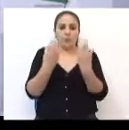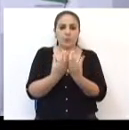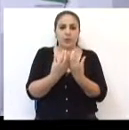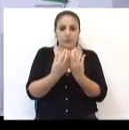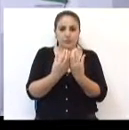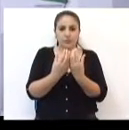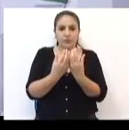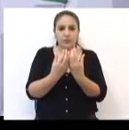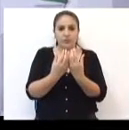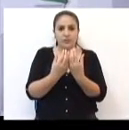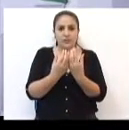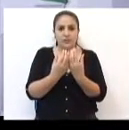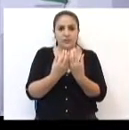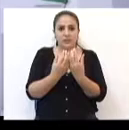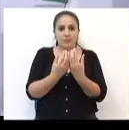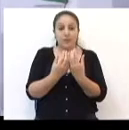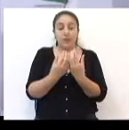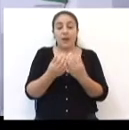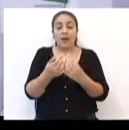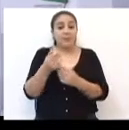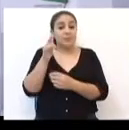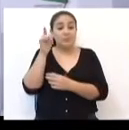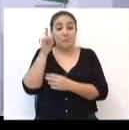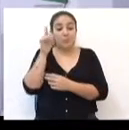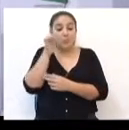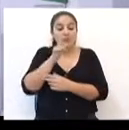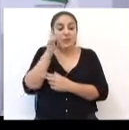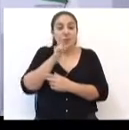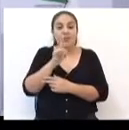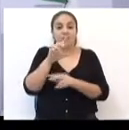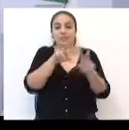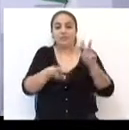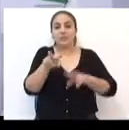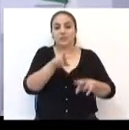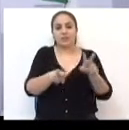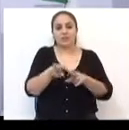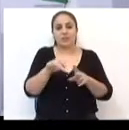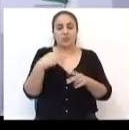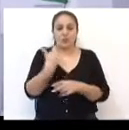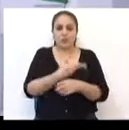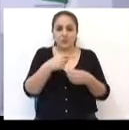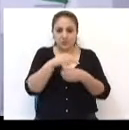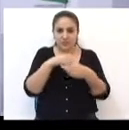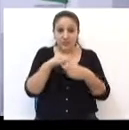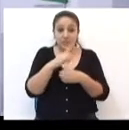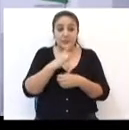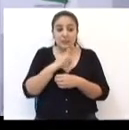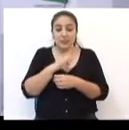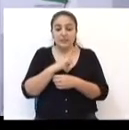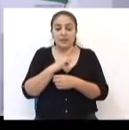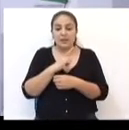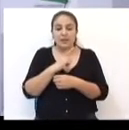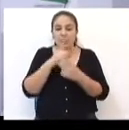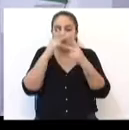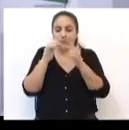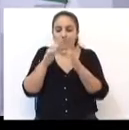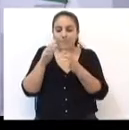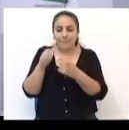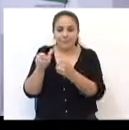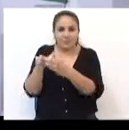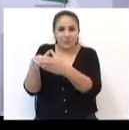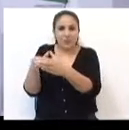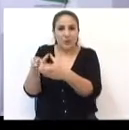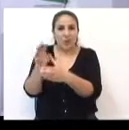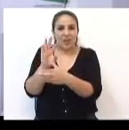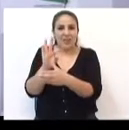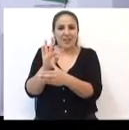que ainda estão invisíveis na nossa sociedade e que ainda existe em torno delas um certo tabu em